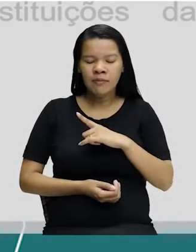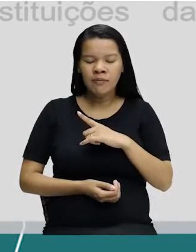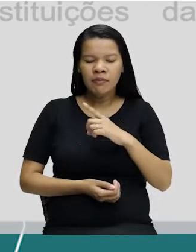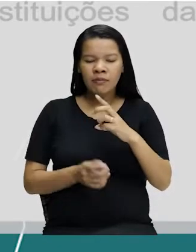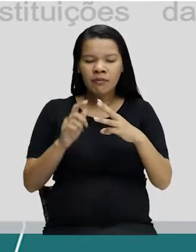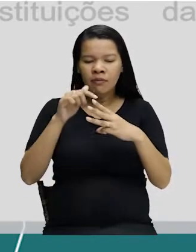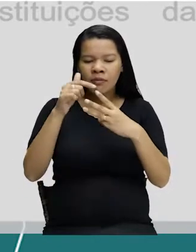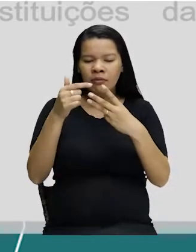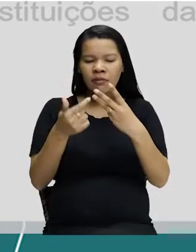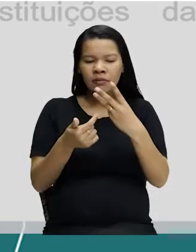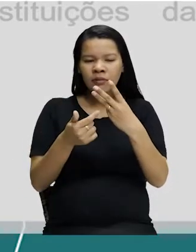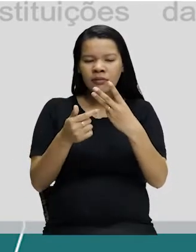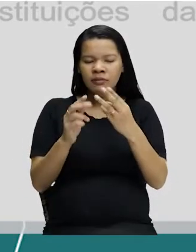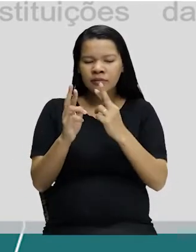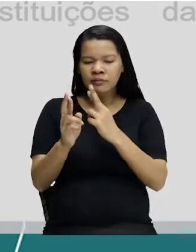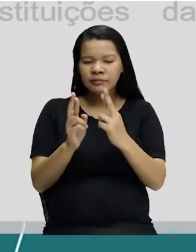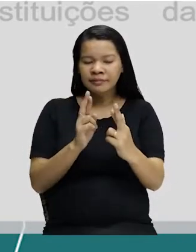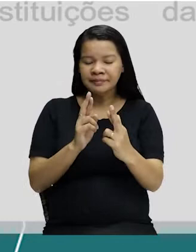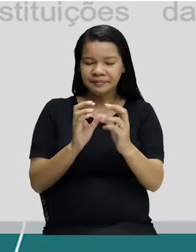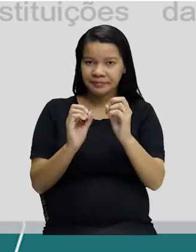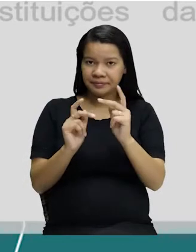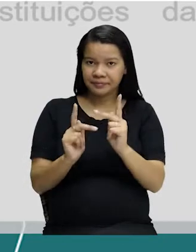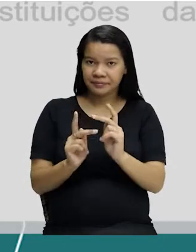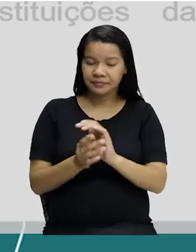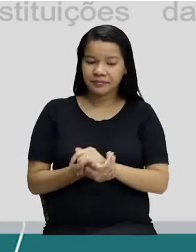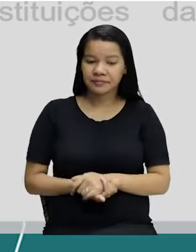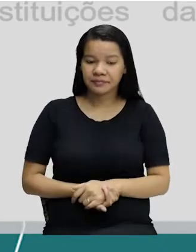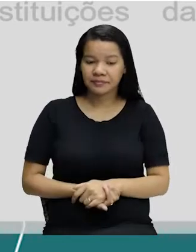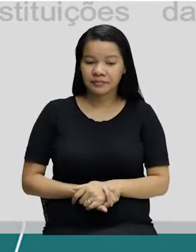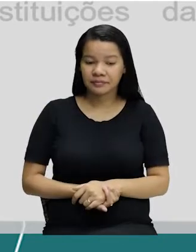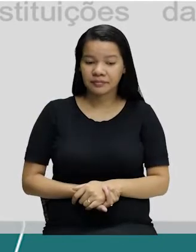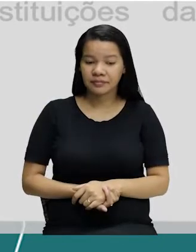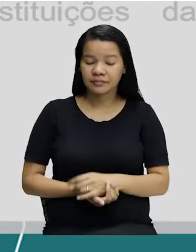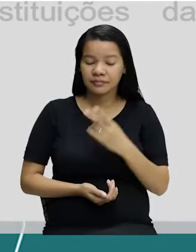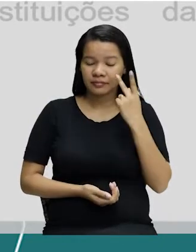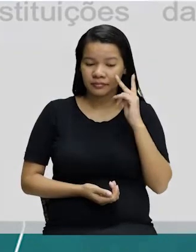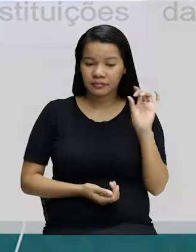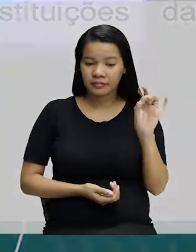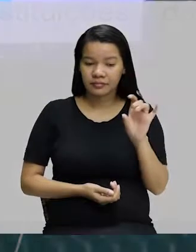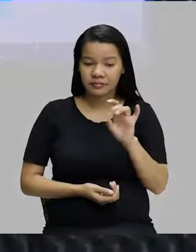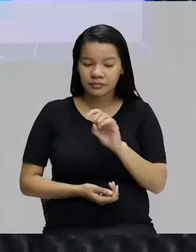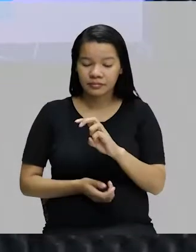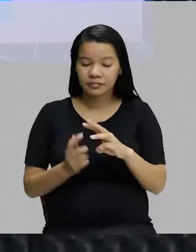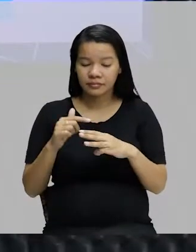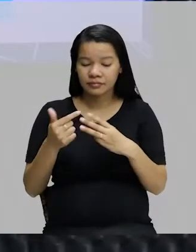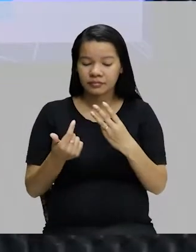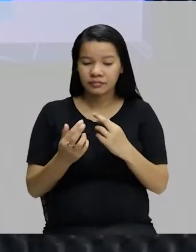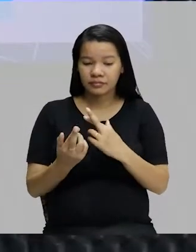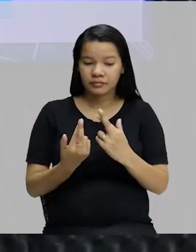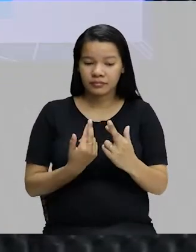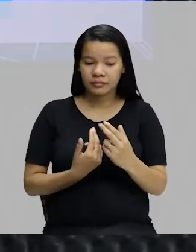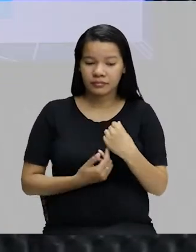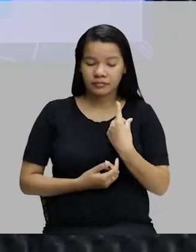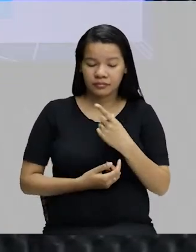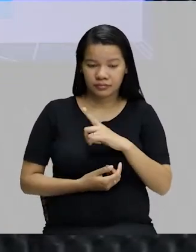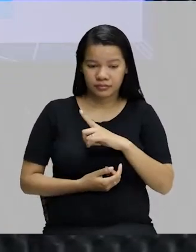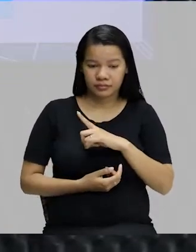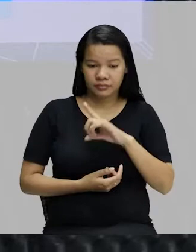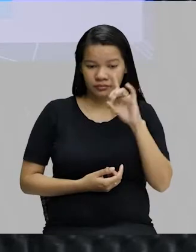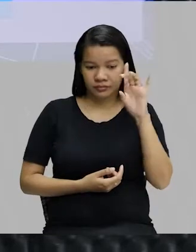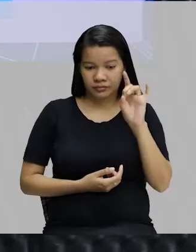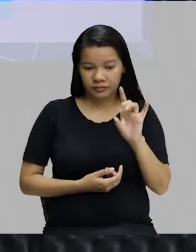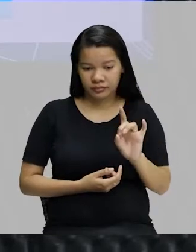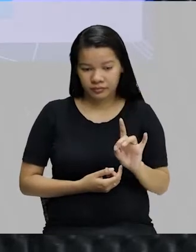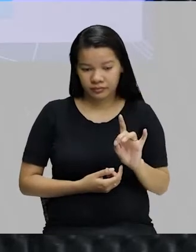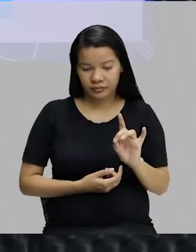3 reações, beleza? E para essas 3 reações, nós temos, olha só, em cada